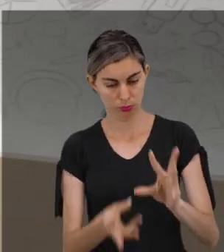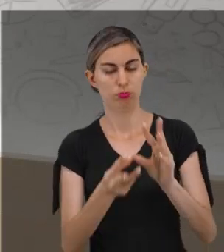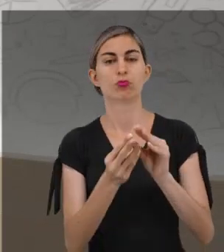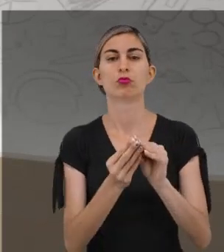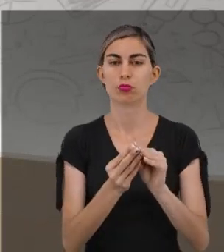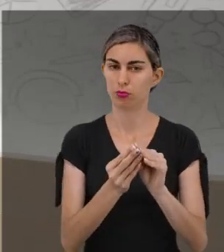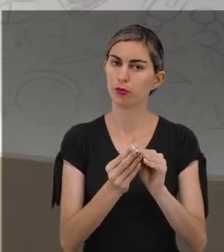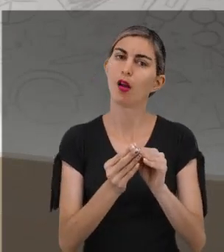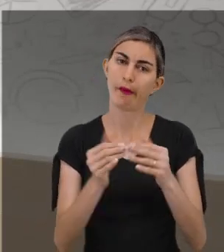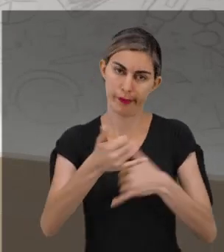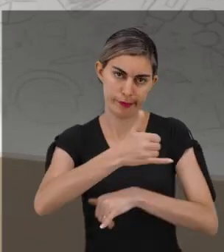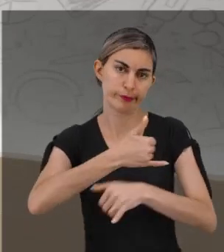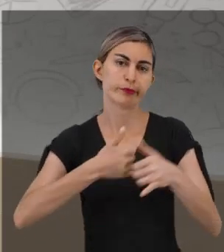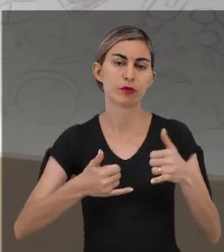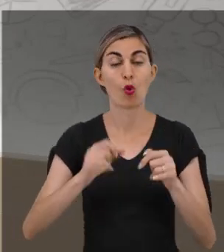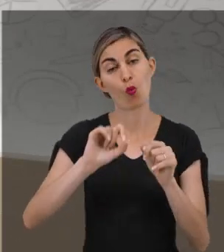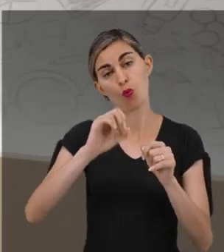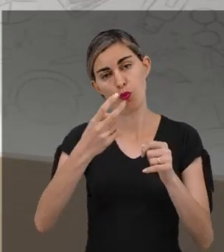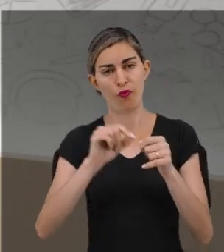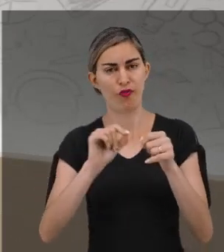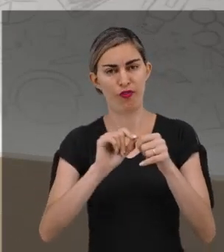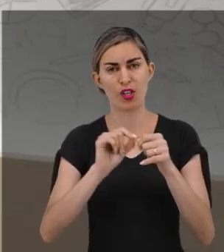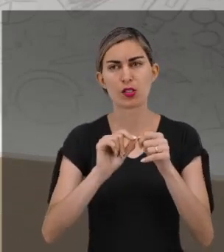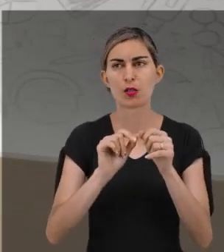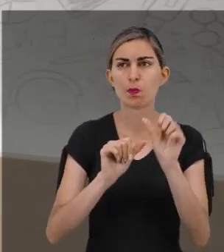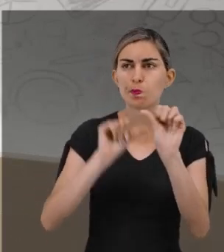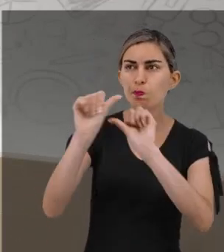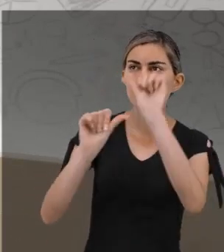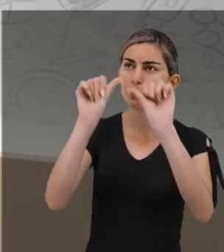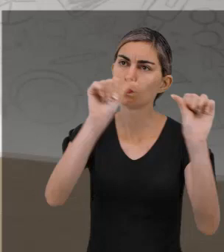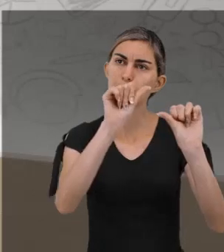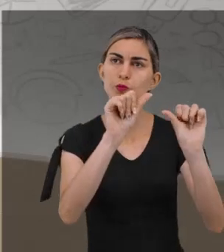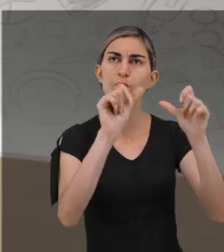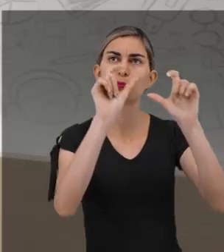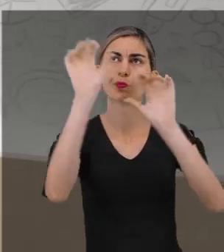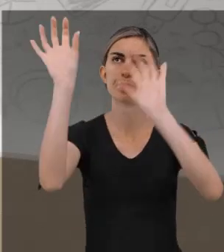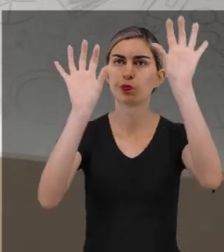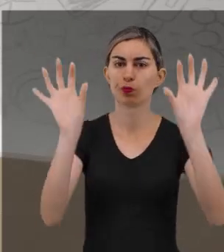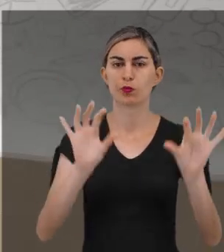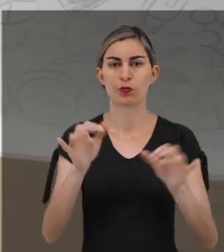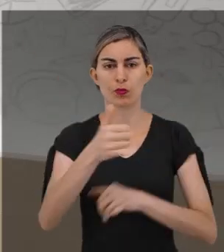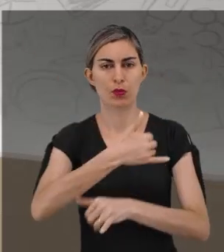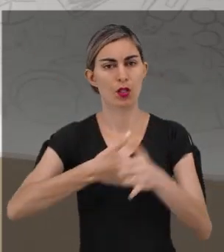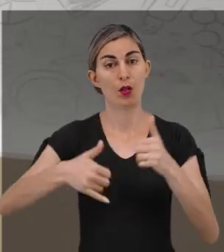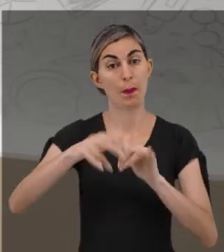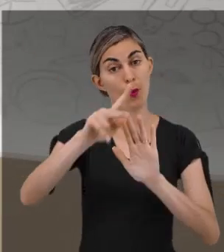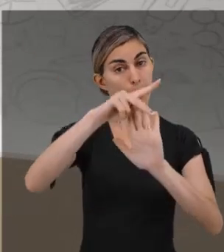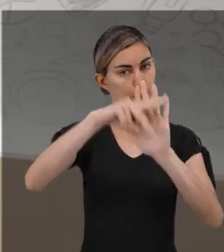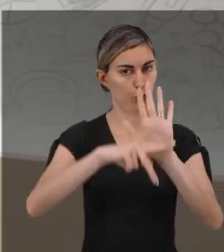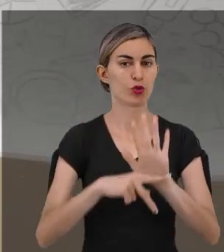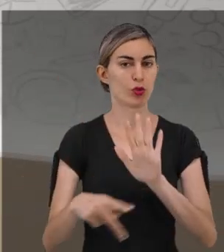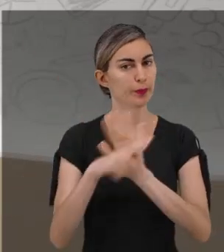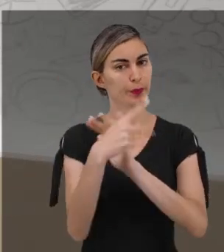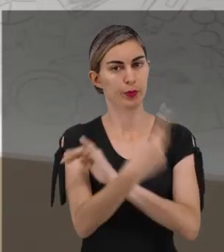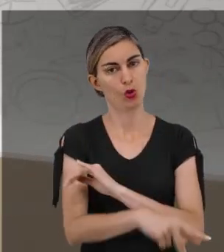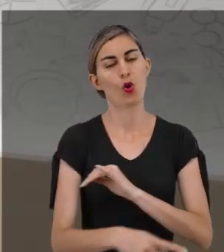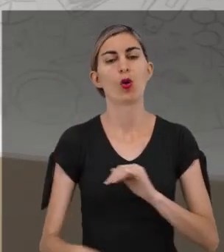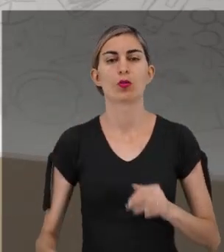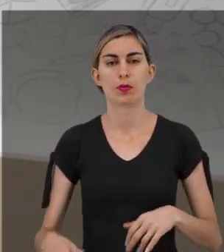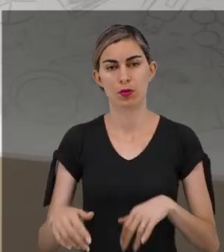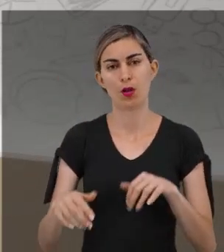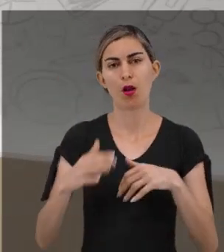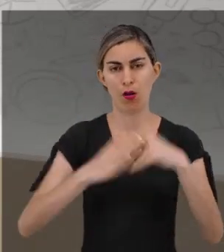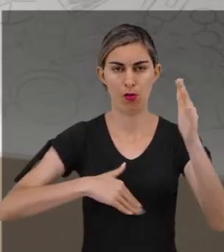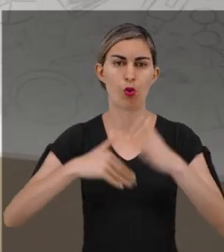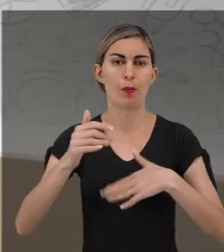adicionar pontos elétricos ou fazer uma relocação dos pontos elétricos, mas o projeto propriamente dito ele é de competência